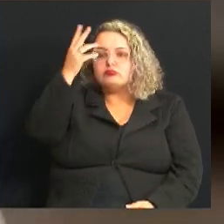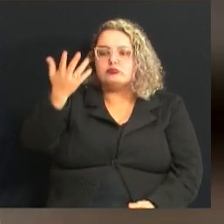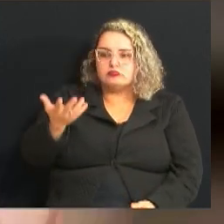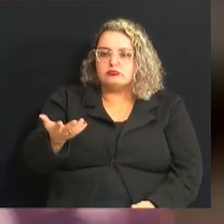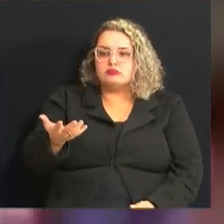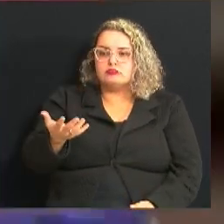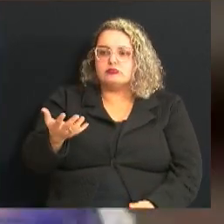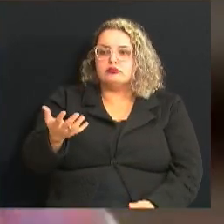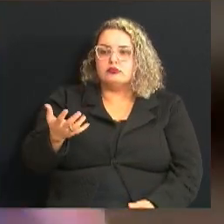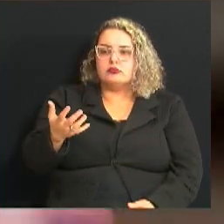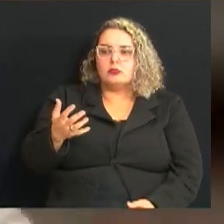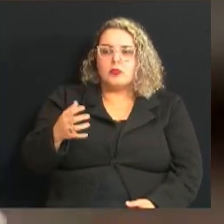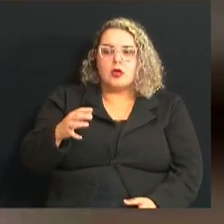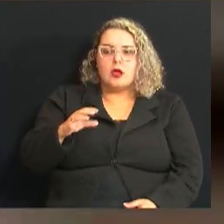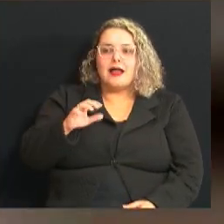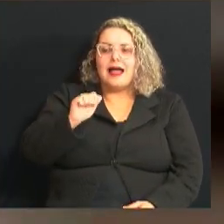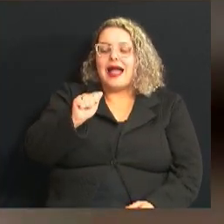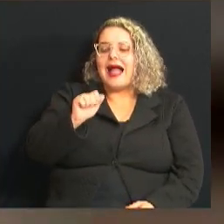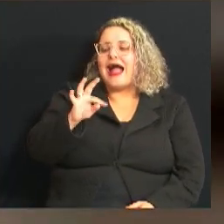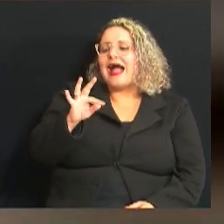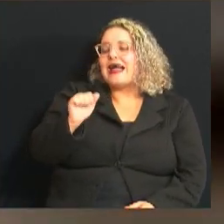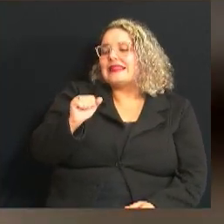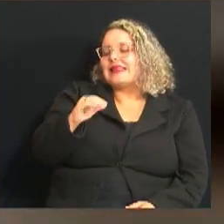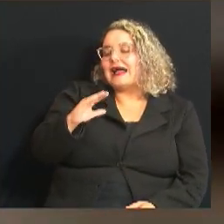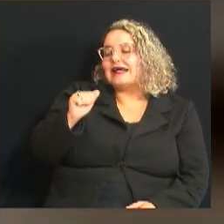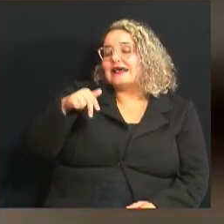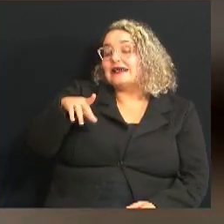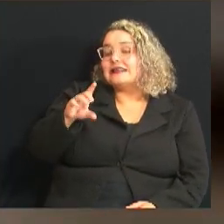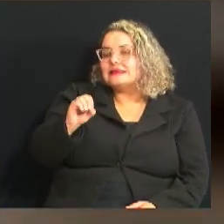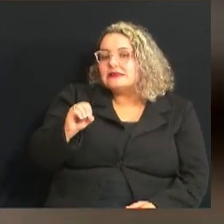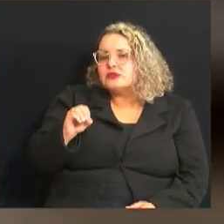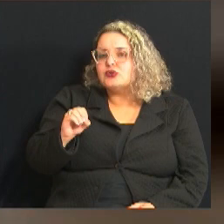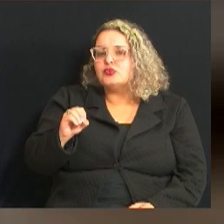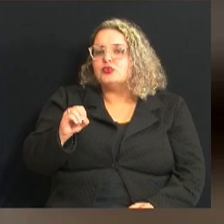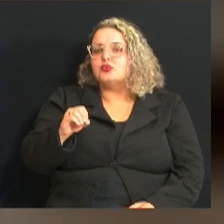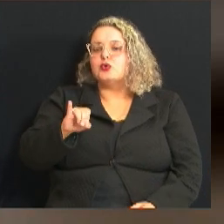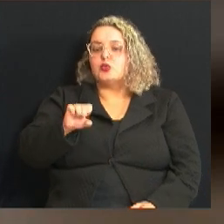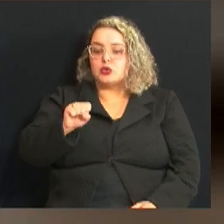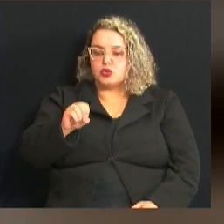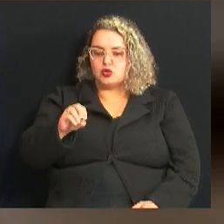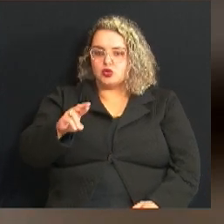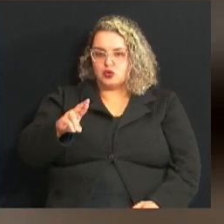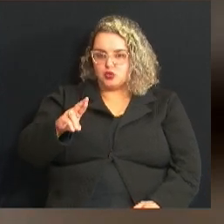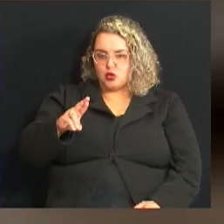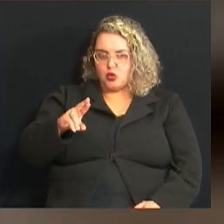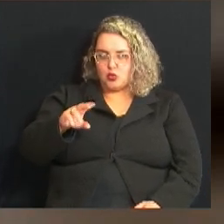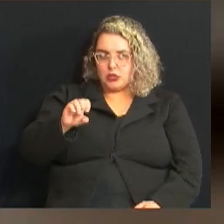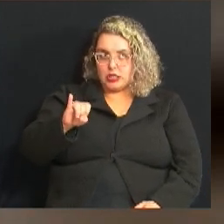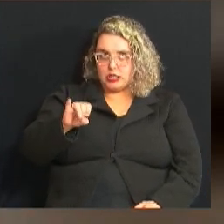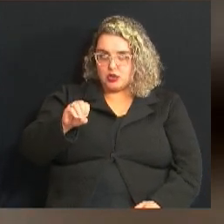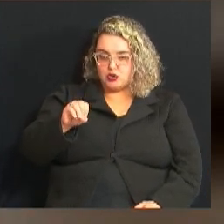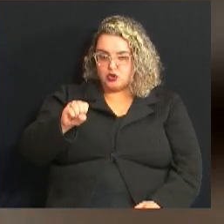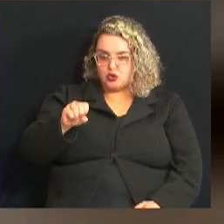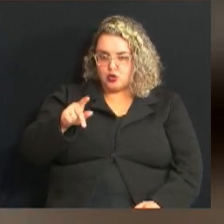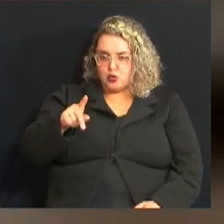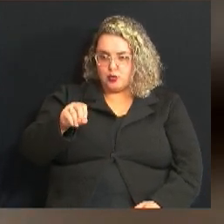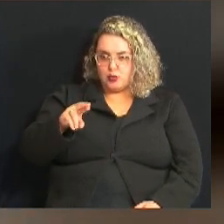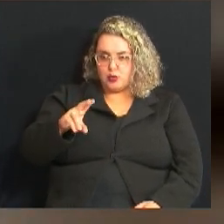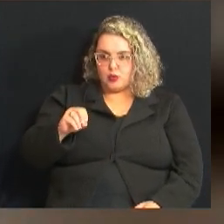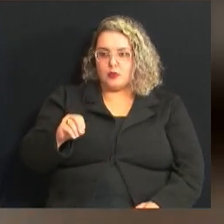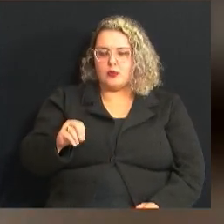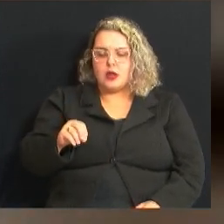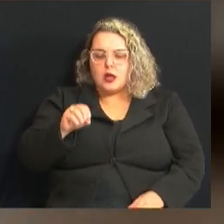atacando o isopor, deixavam lá os buraquinhos, e chamou a atenção de cientistas e começaram a estudar para ver se